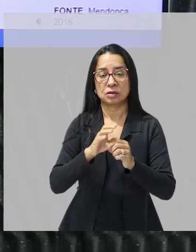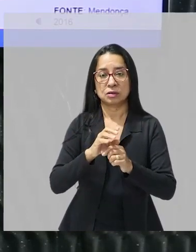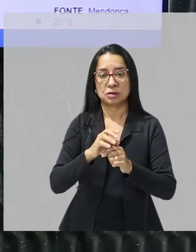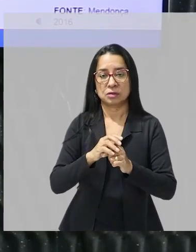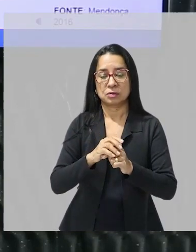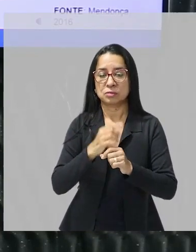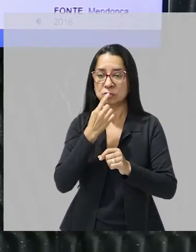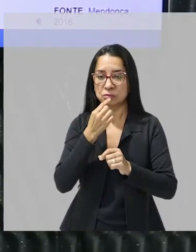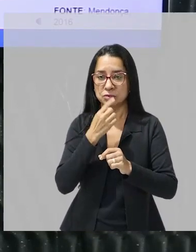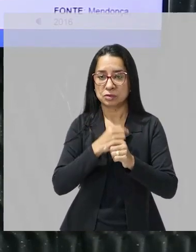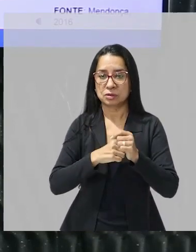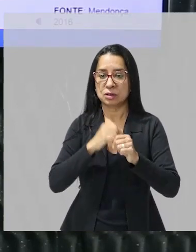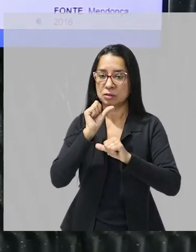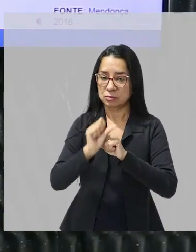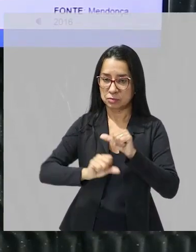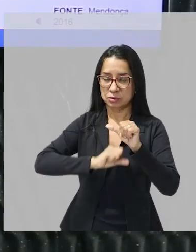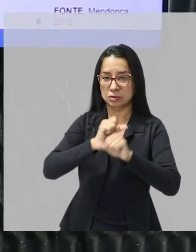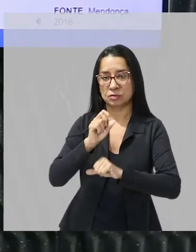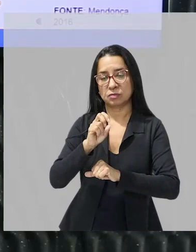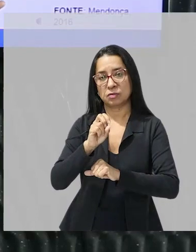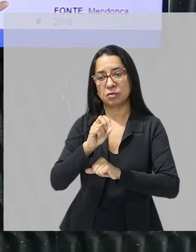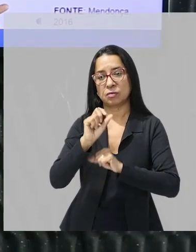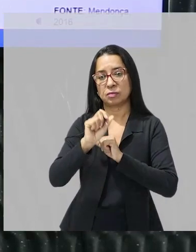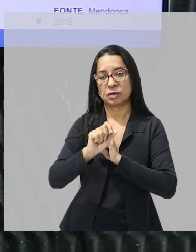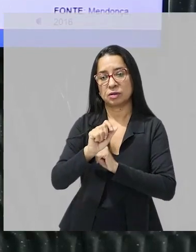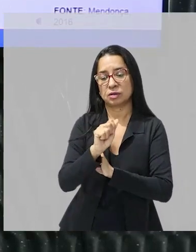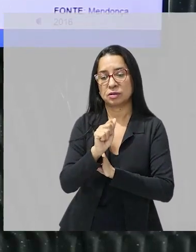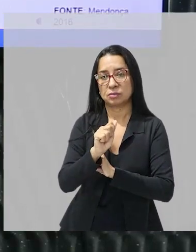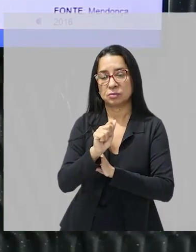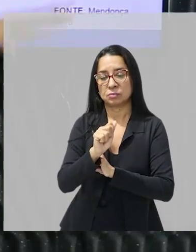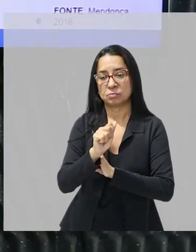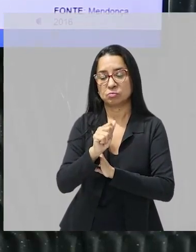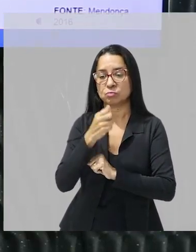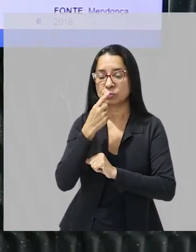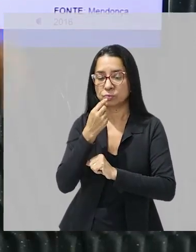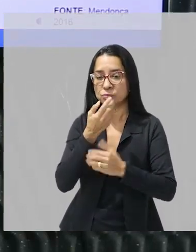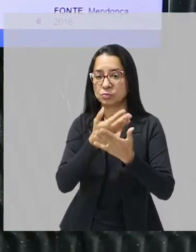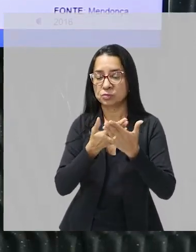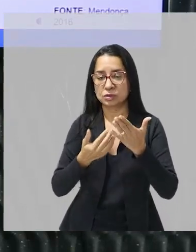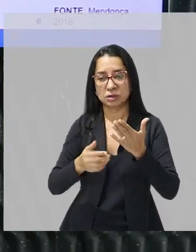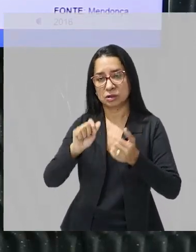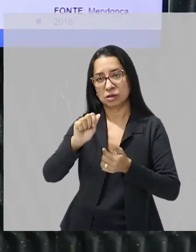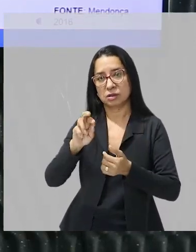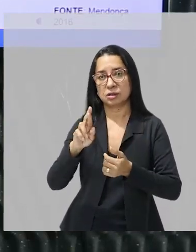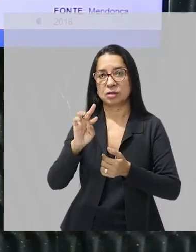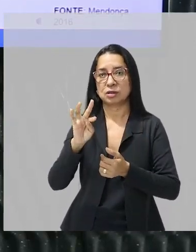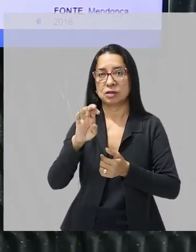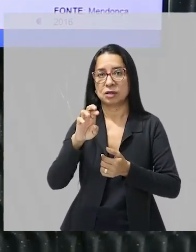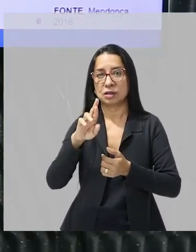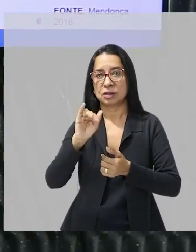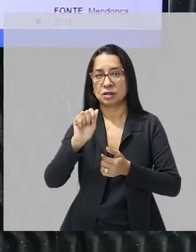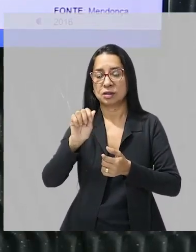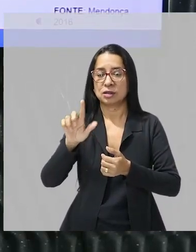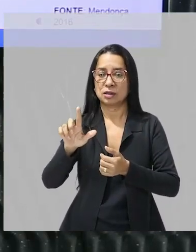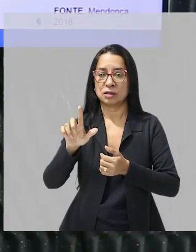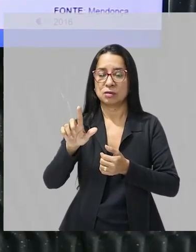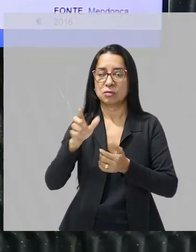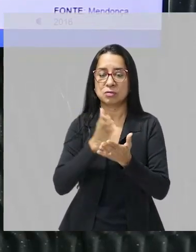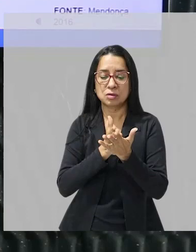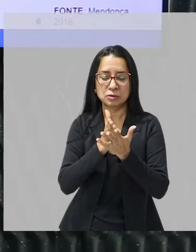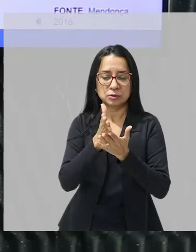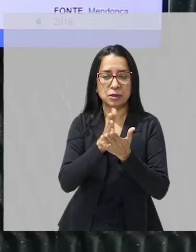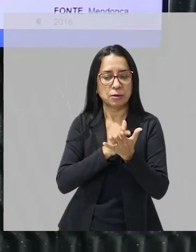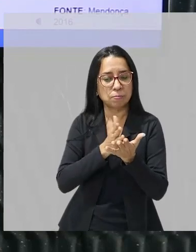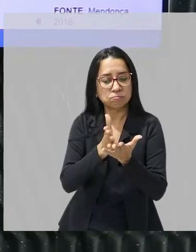ele deixa de ser venoso e se transforma em um sangue arterial e segue o fluxo, tá? Então, nos